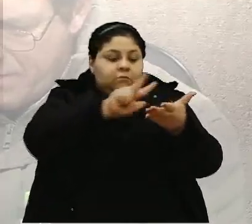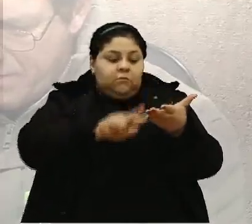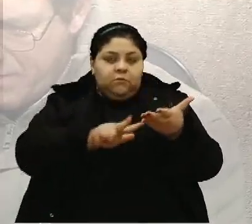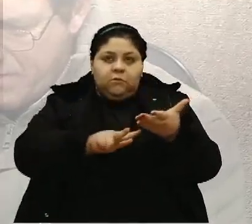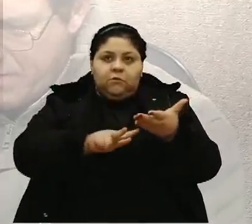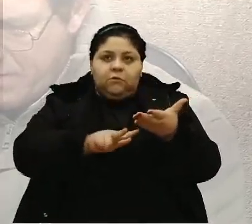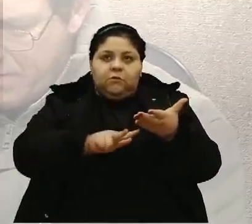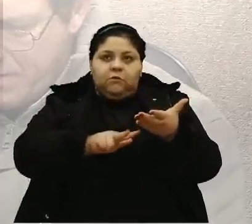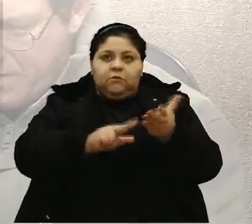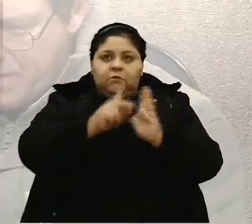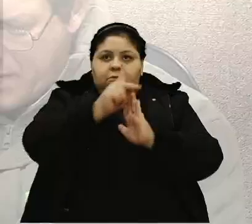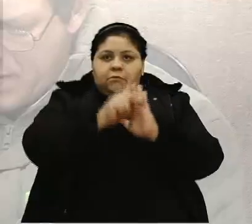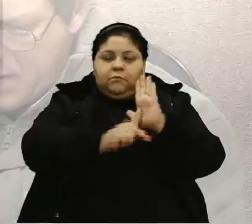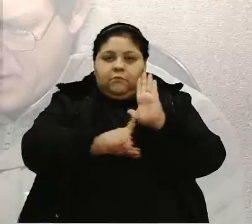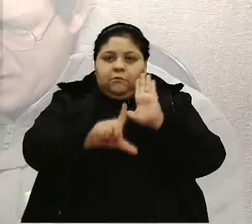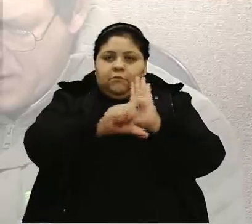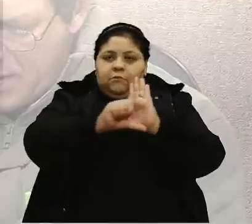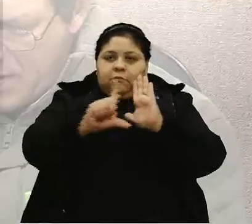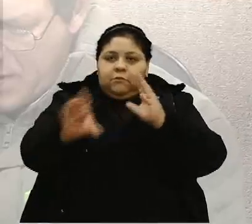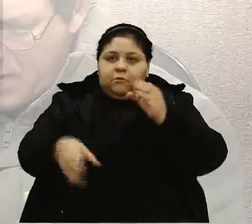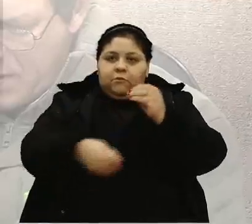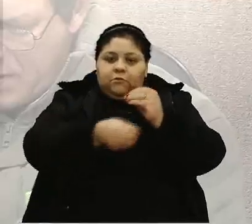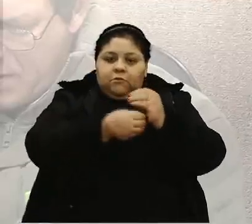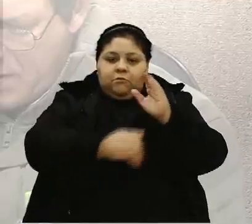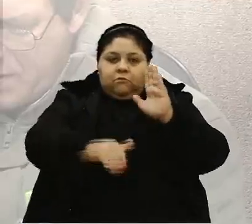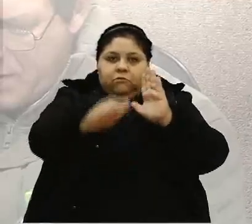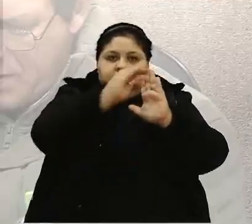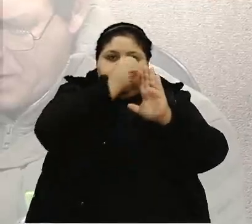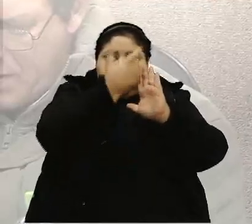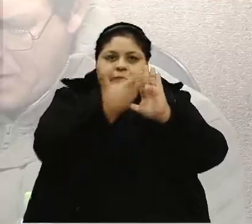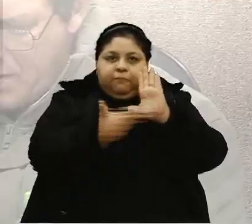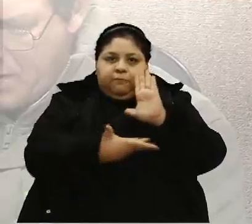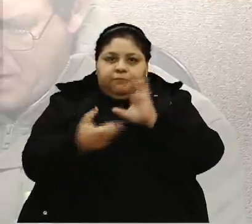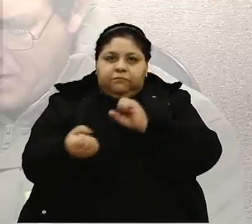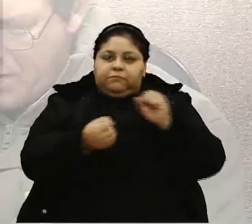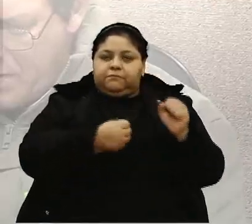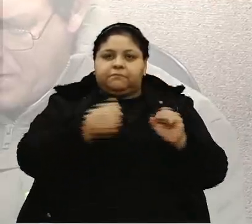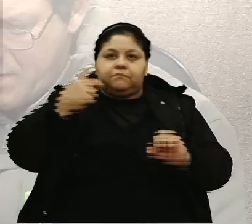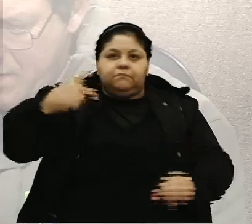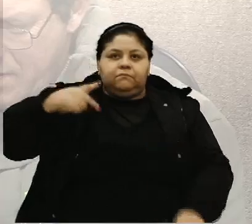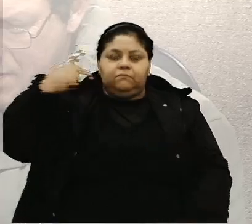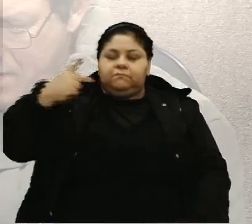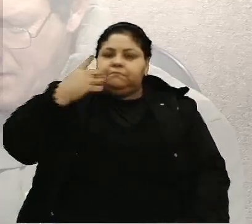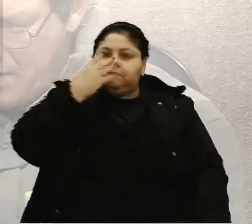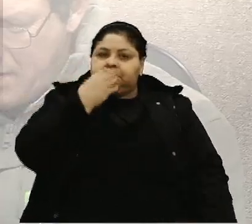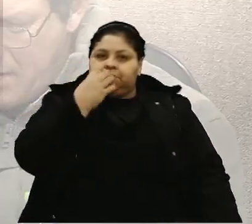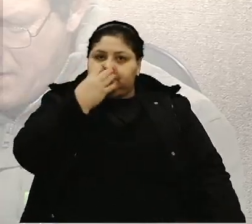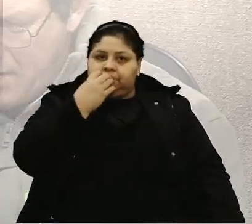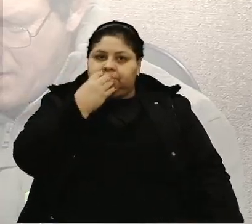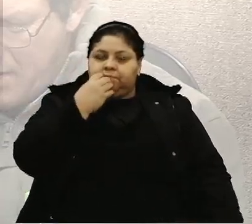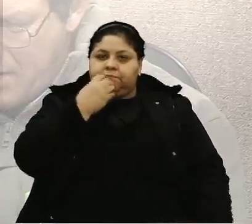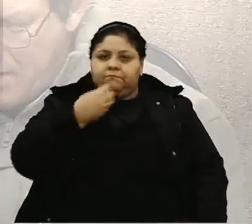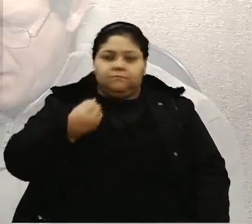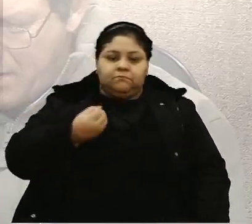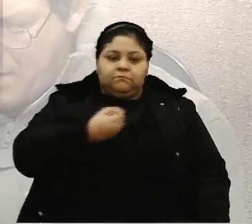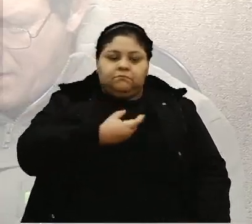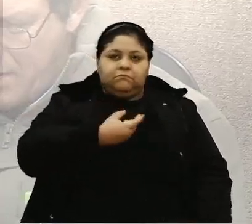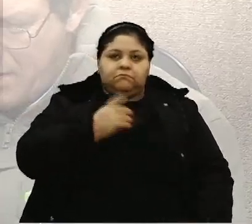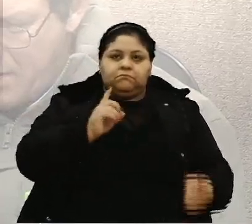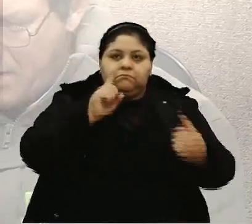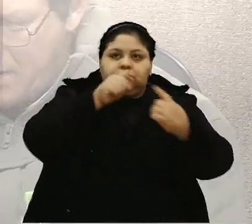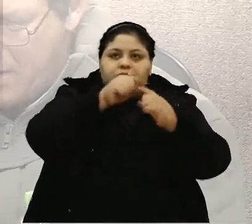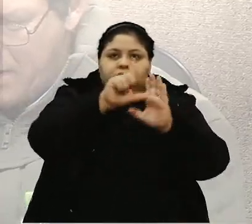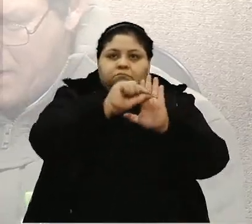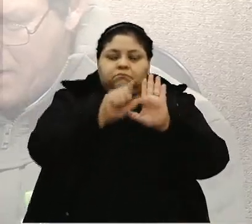parecer do projeto de lei complementar acima descrito, de autoria do vereador Camilles, que dá nova redação ao